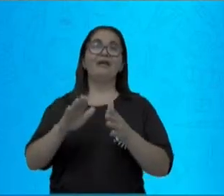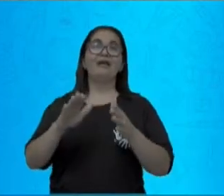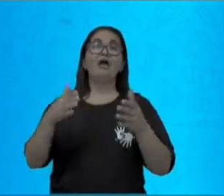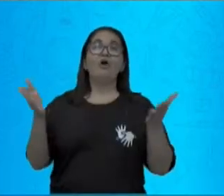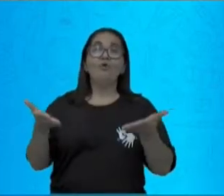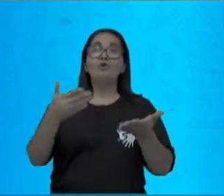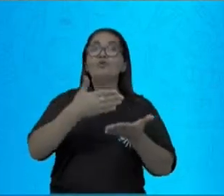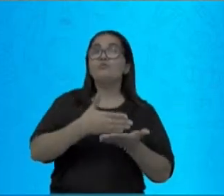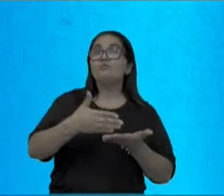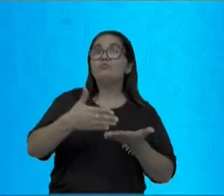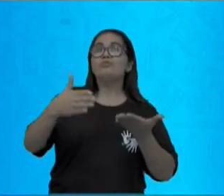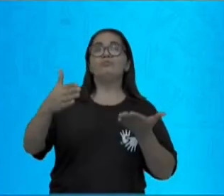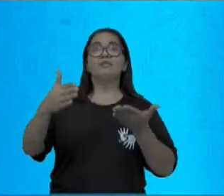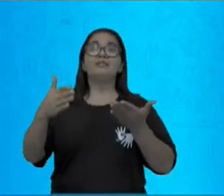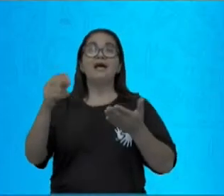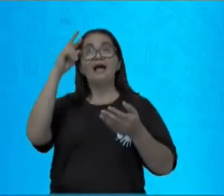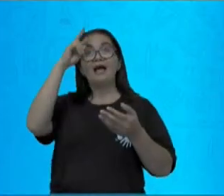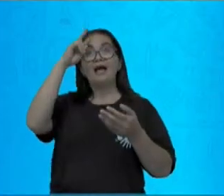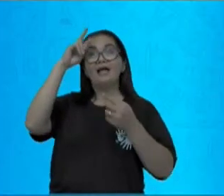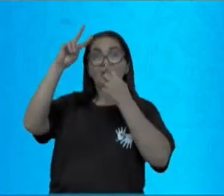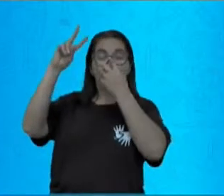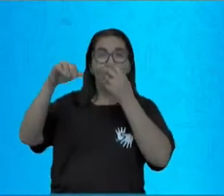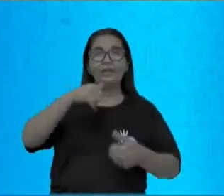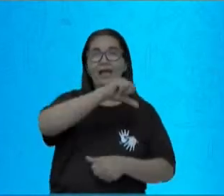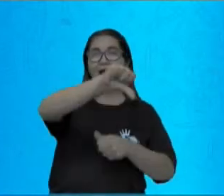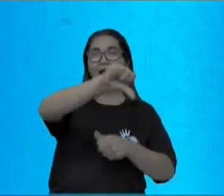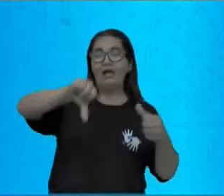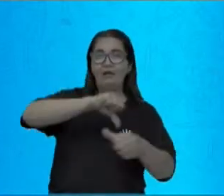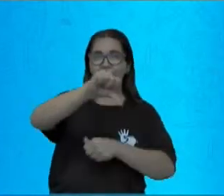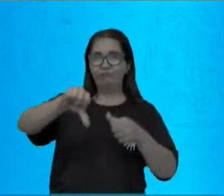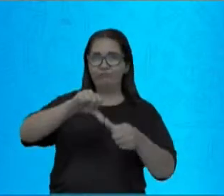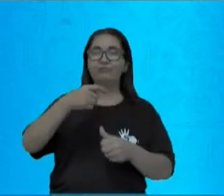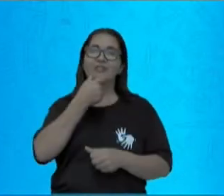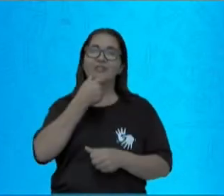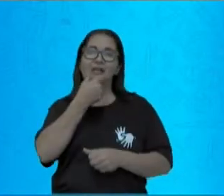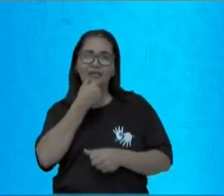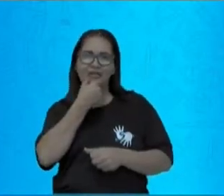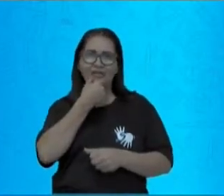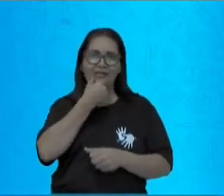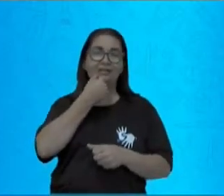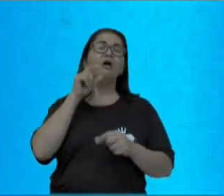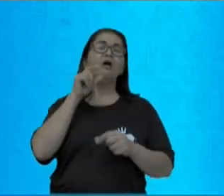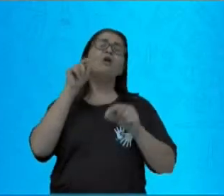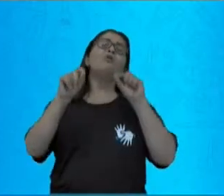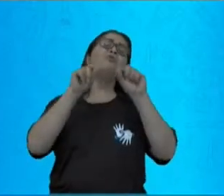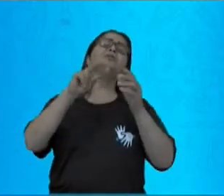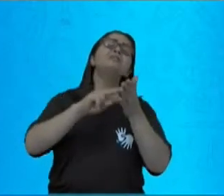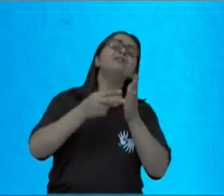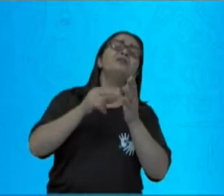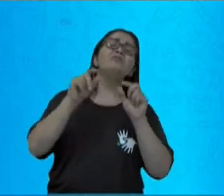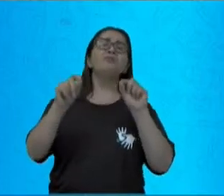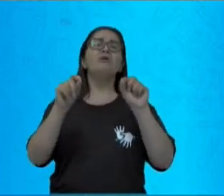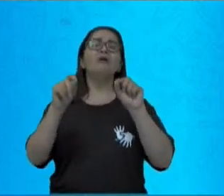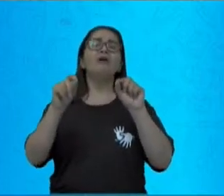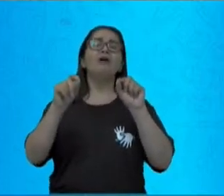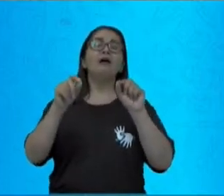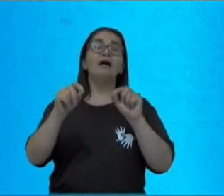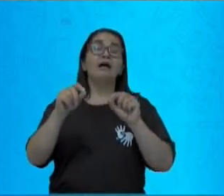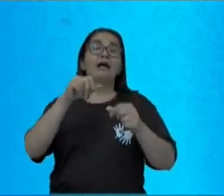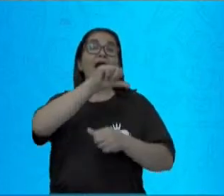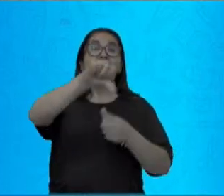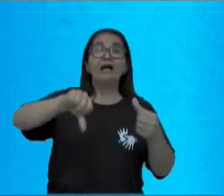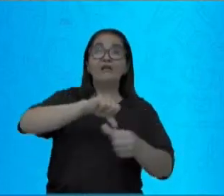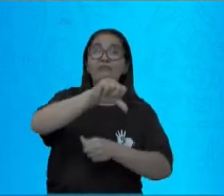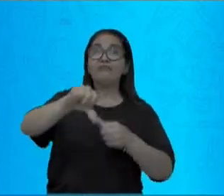à aula de hoje com o tema Revolução Inglesa do século XVII. O que foi a Revolução Inglesa? A Revolução Inglesa foi